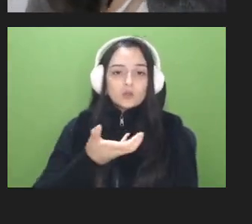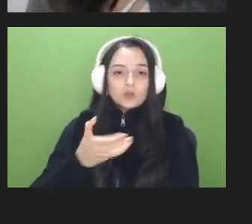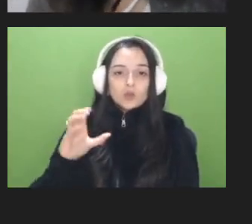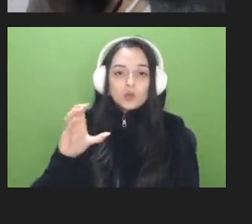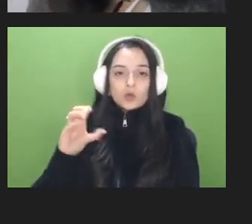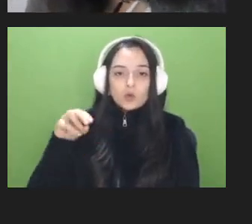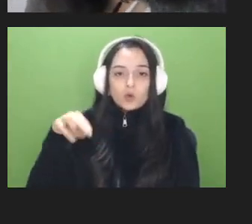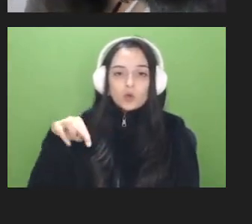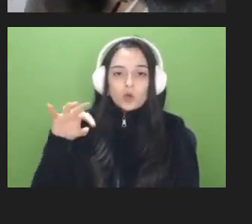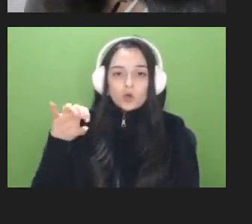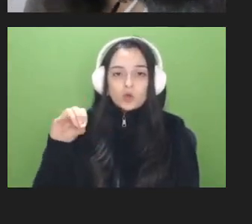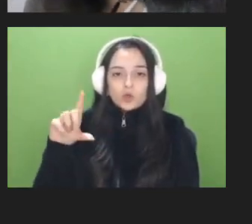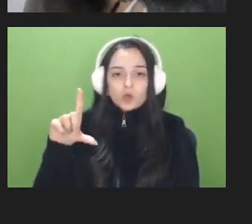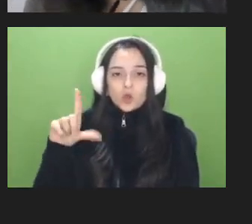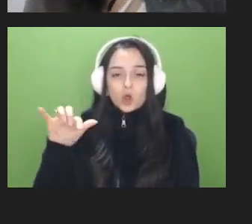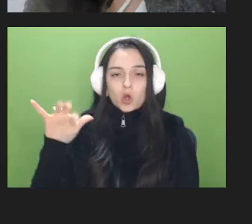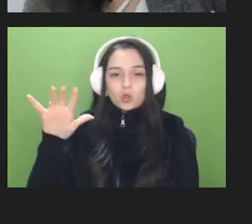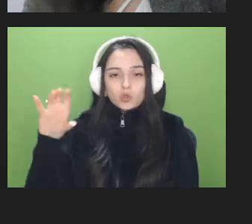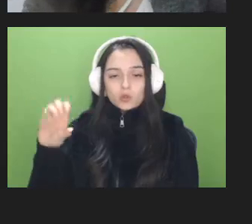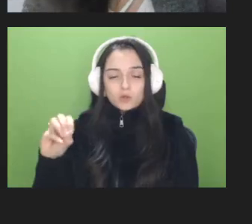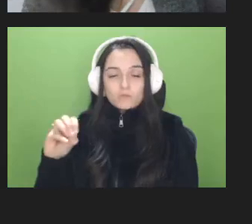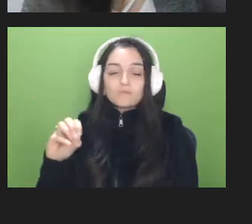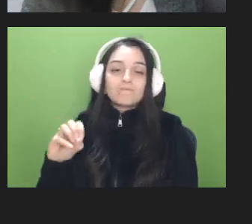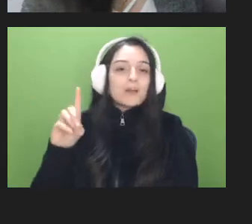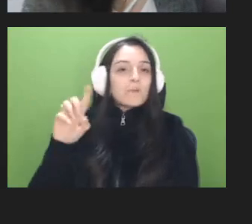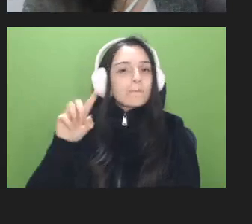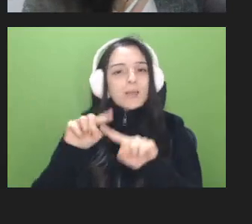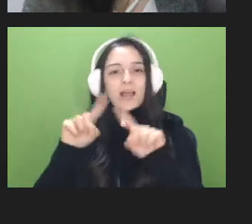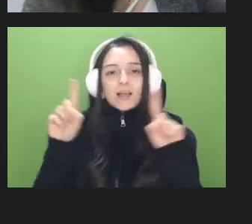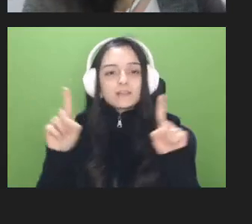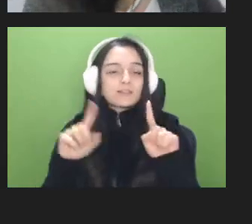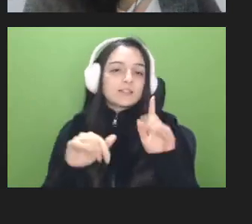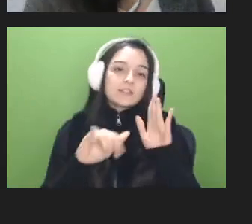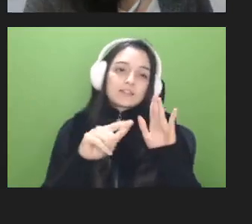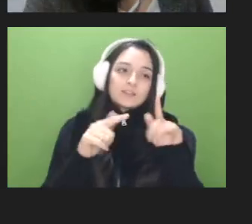não reconhecimento, de uma identidade, né?